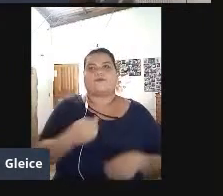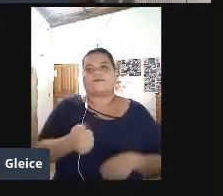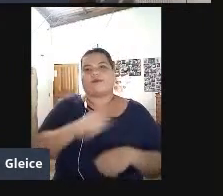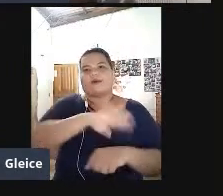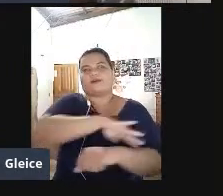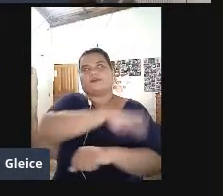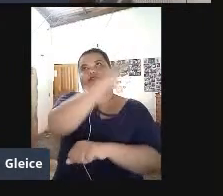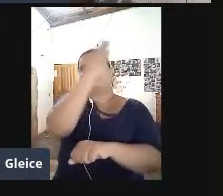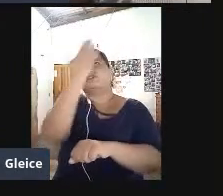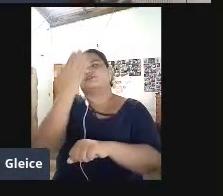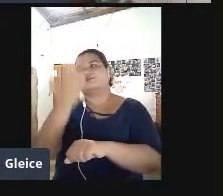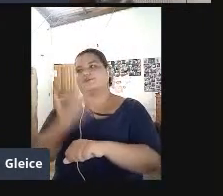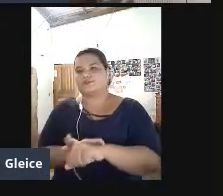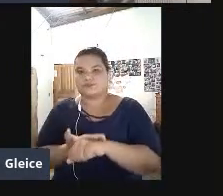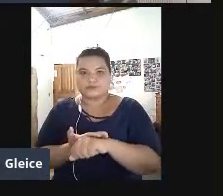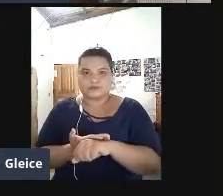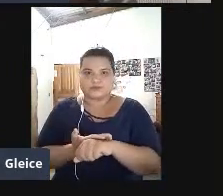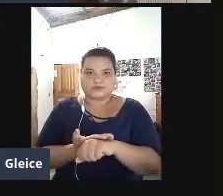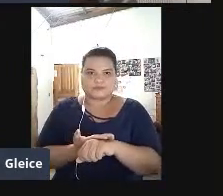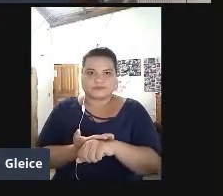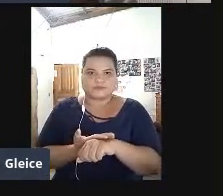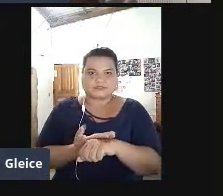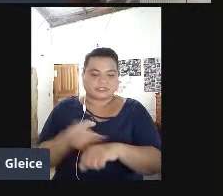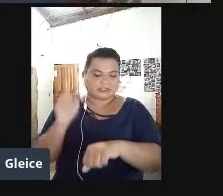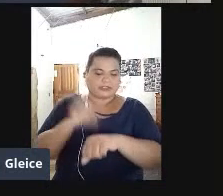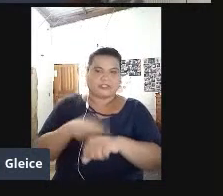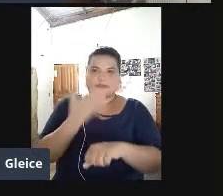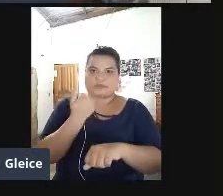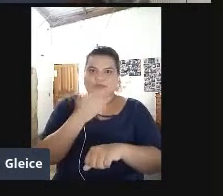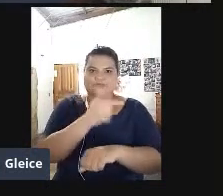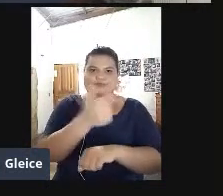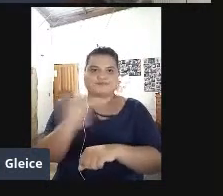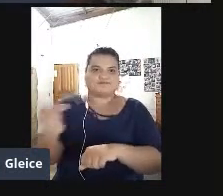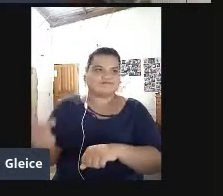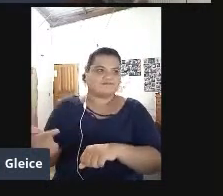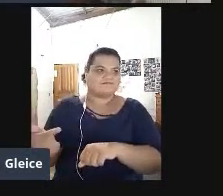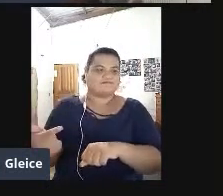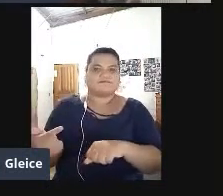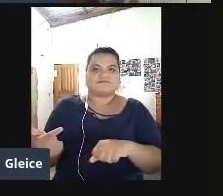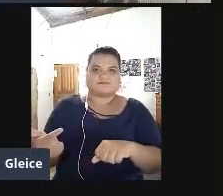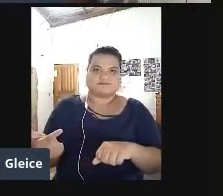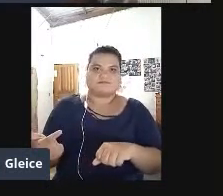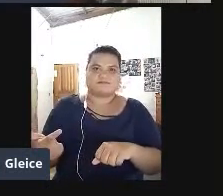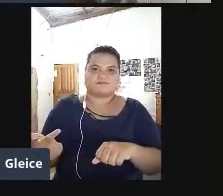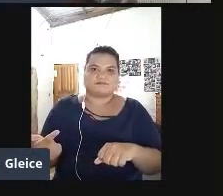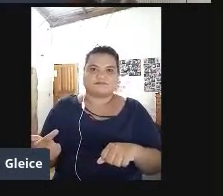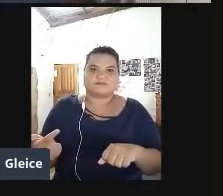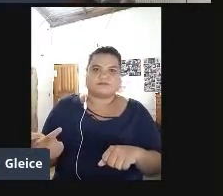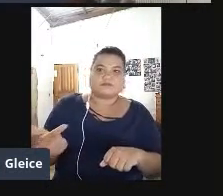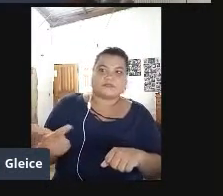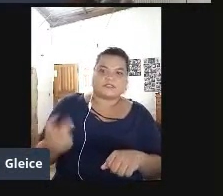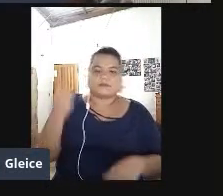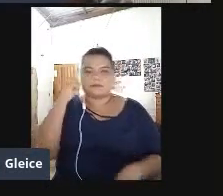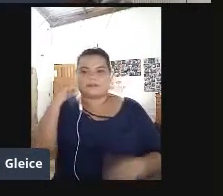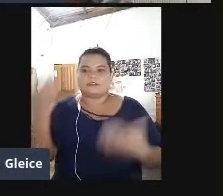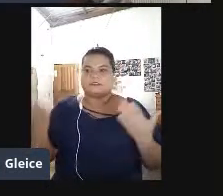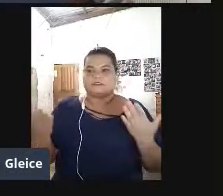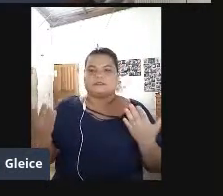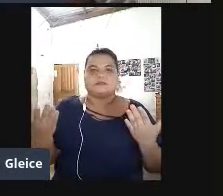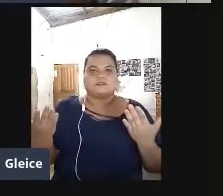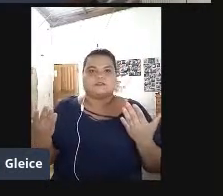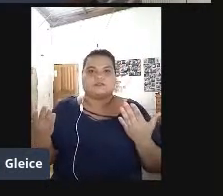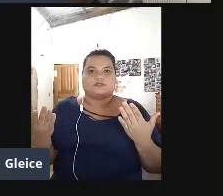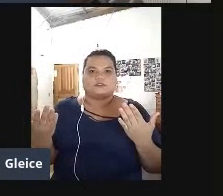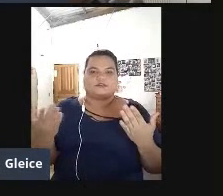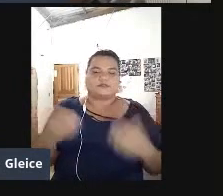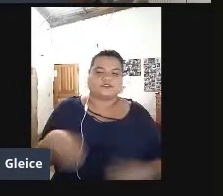alimentar, te dá uma angústia. Então, às vezes a gente fica naquele paralelo entre sondar um paciente que está acordado